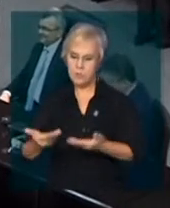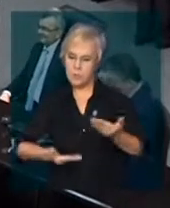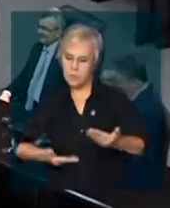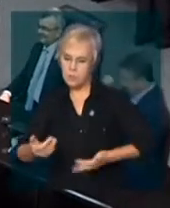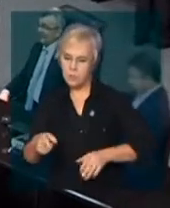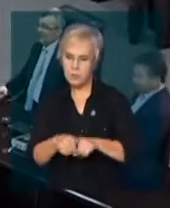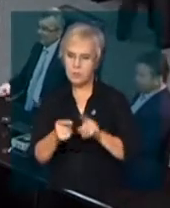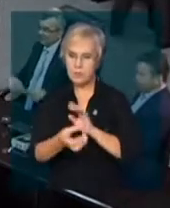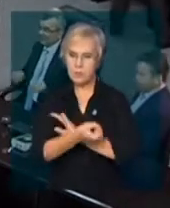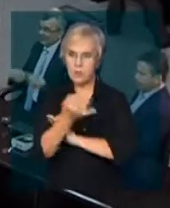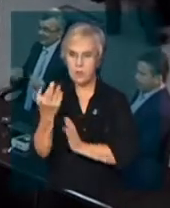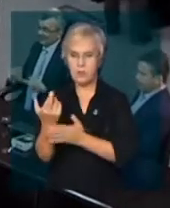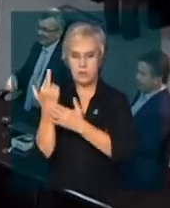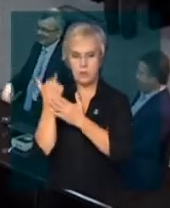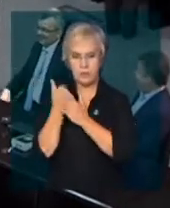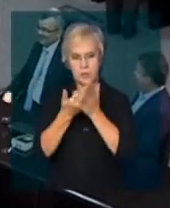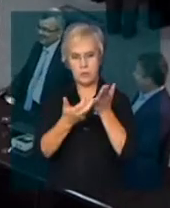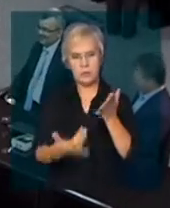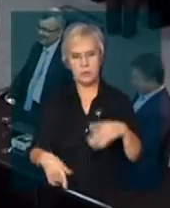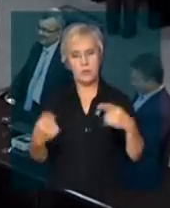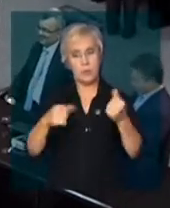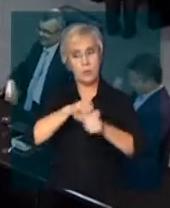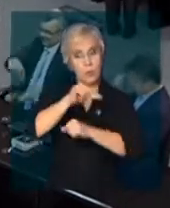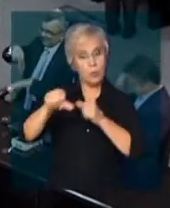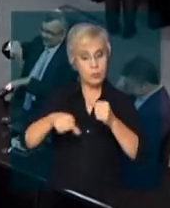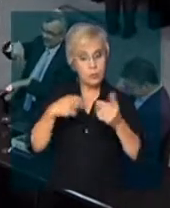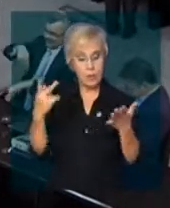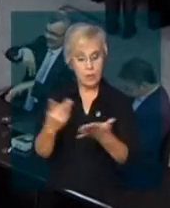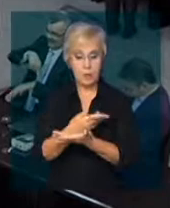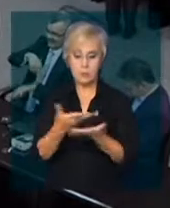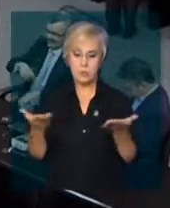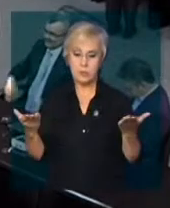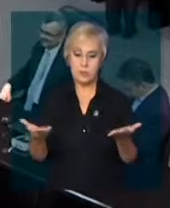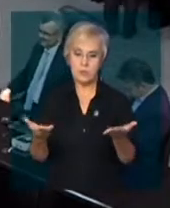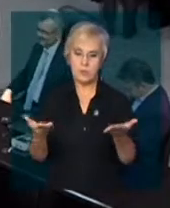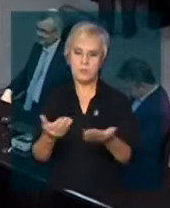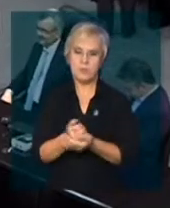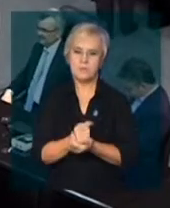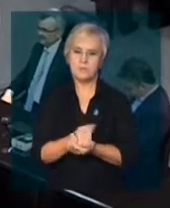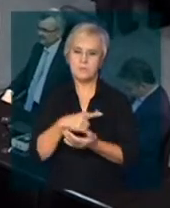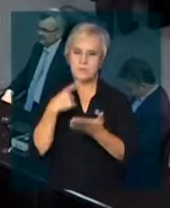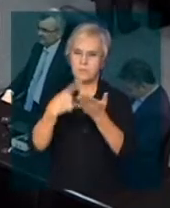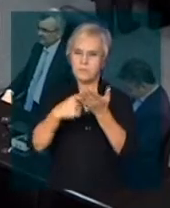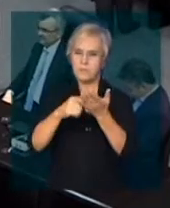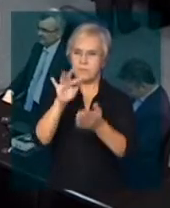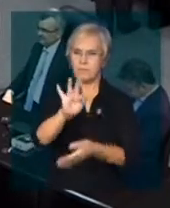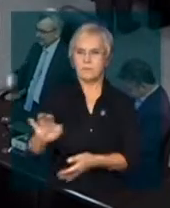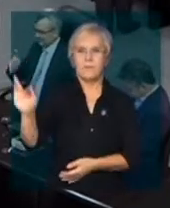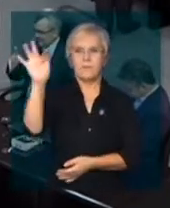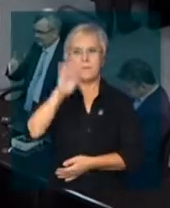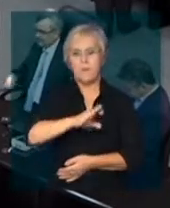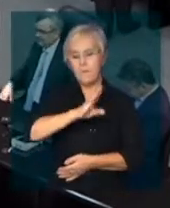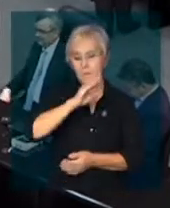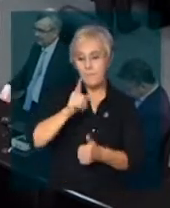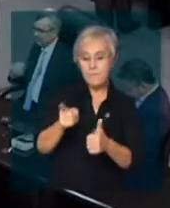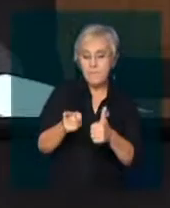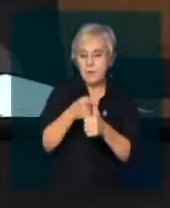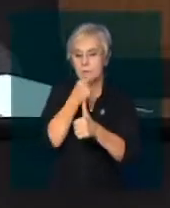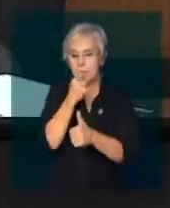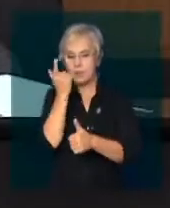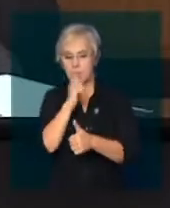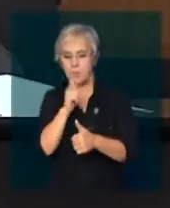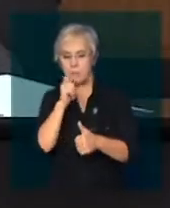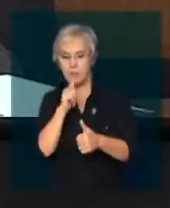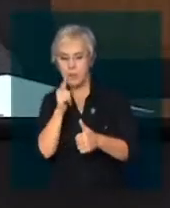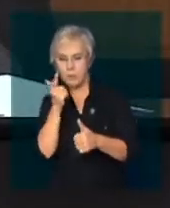outras responsabilidades. Precisamos mudar essa realidade. E um novo Pacto Federativo é o primeiro passo para chegarmos a